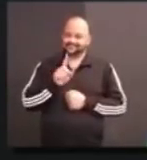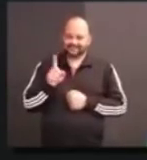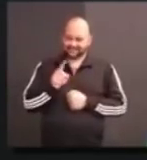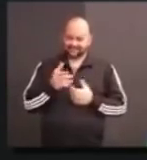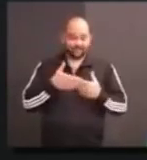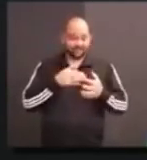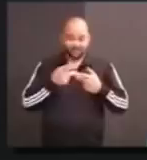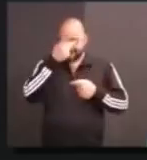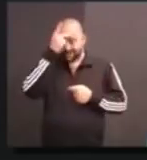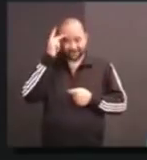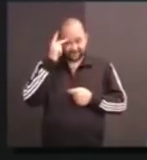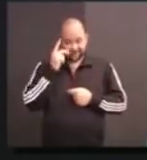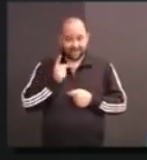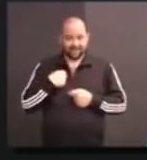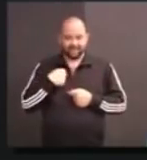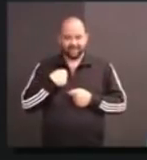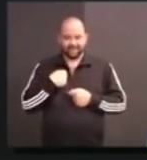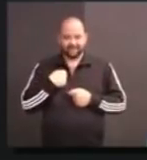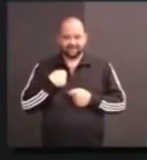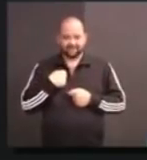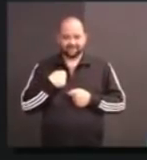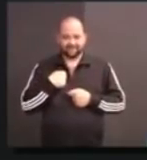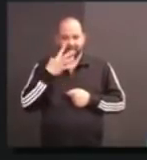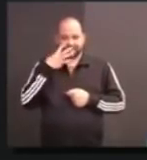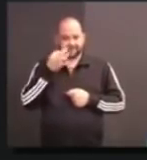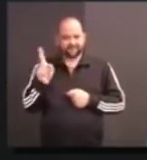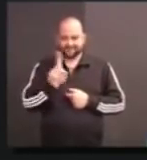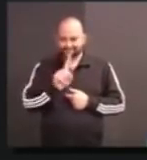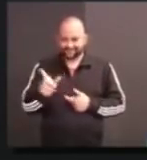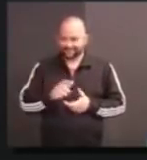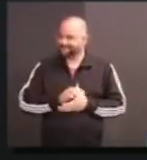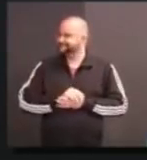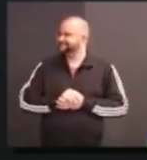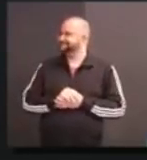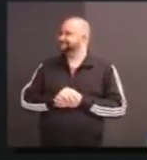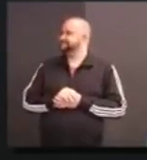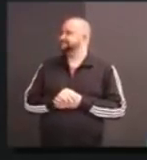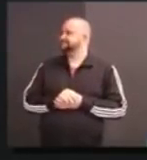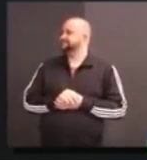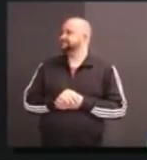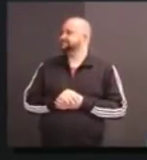final. E acabou-se.